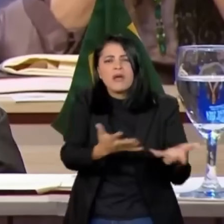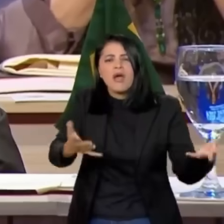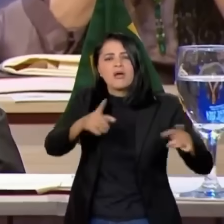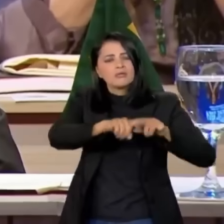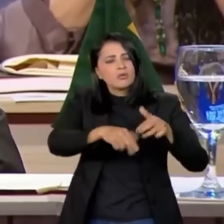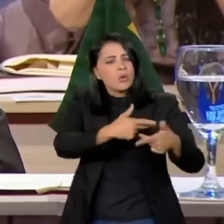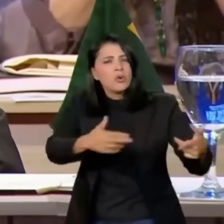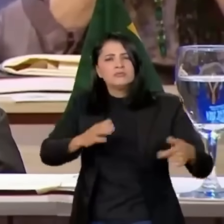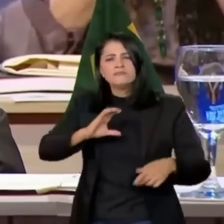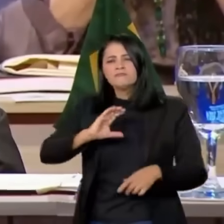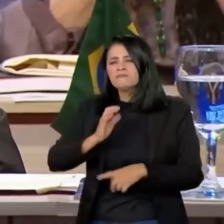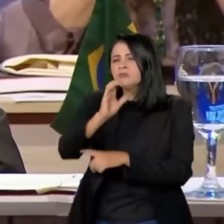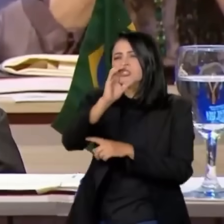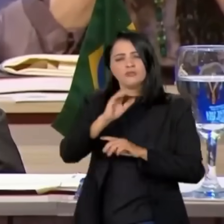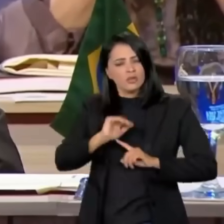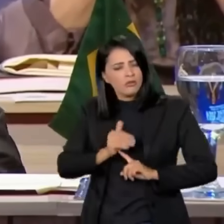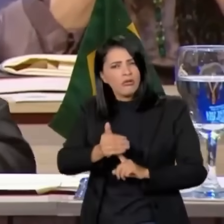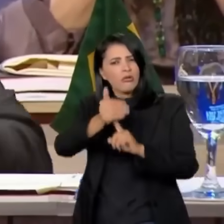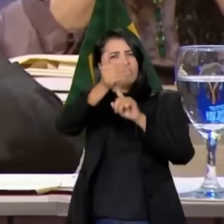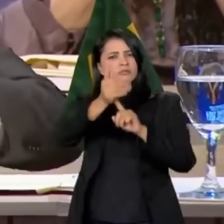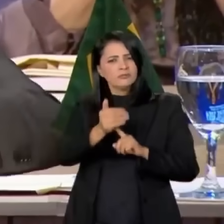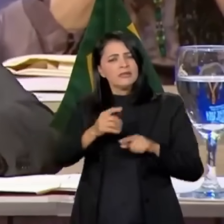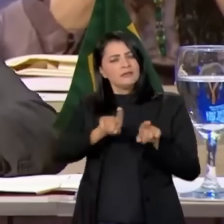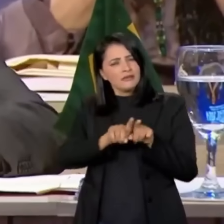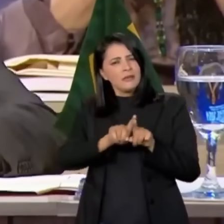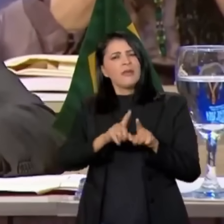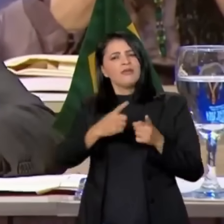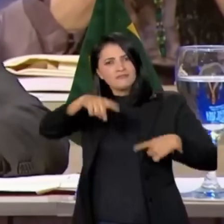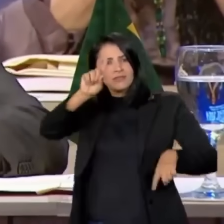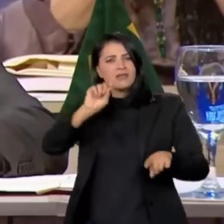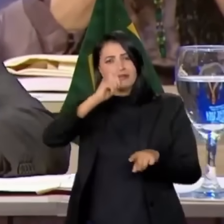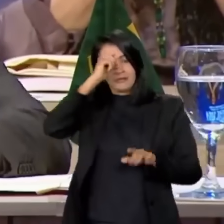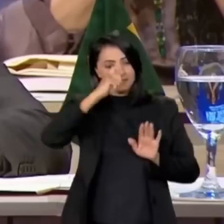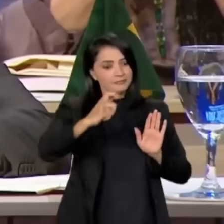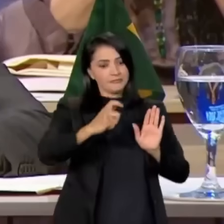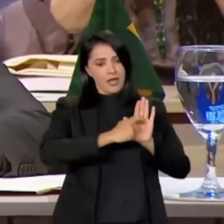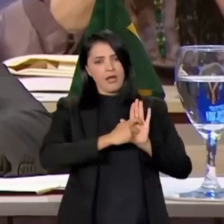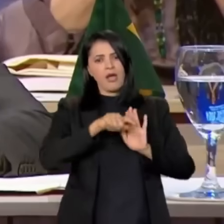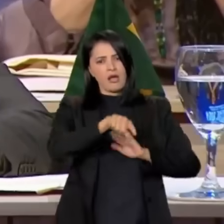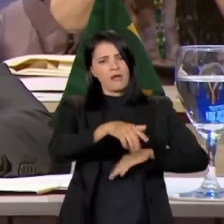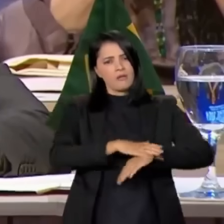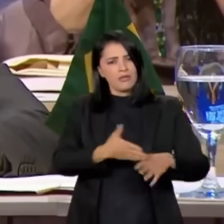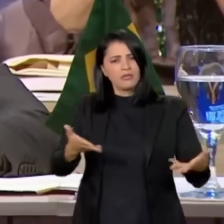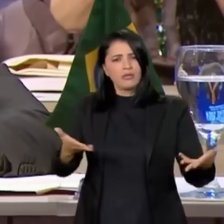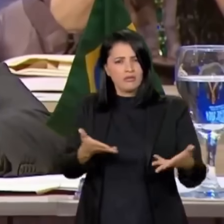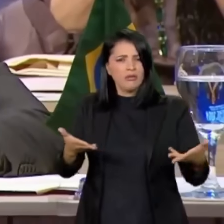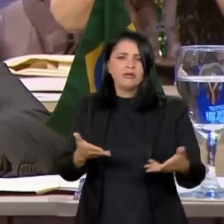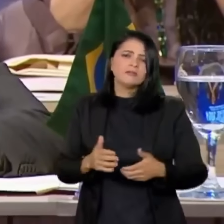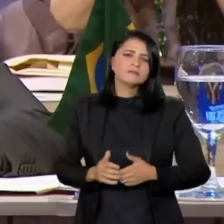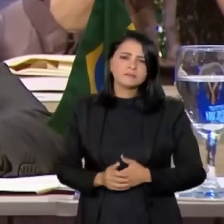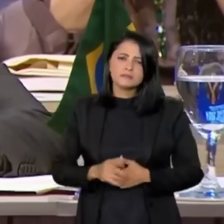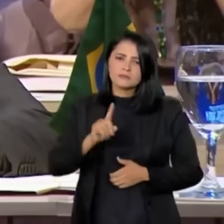recursos científicos e tecnológicos e a revolução da inteligência artificial. Esta é